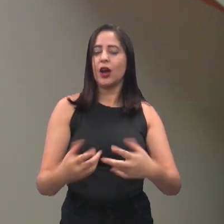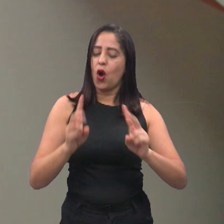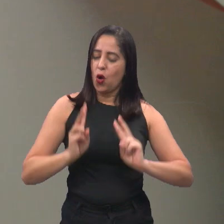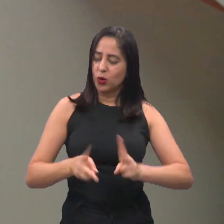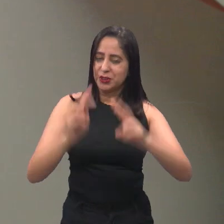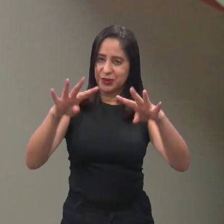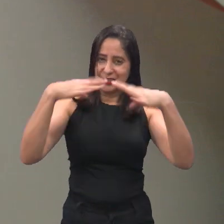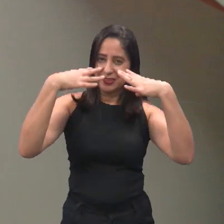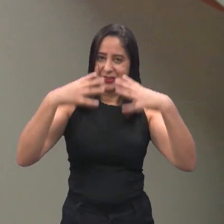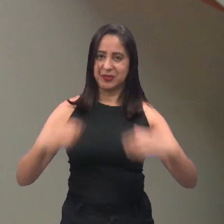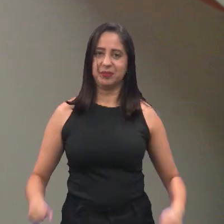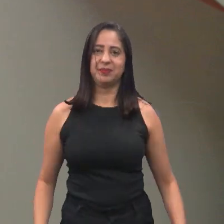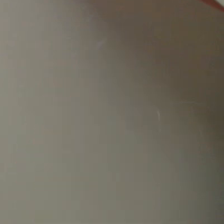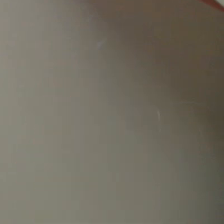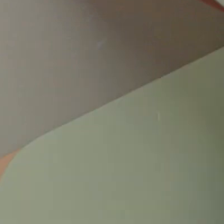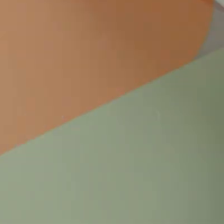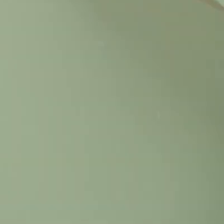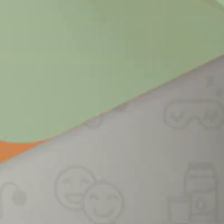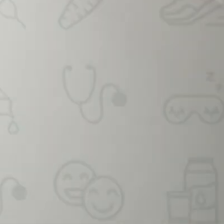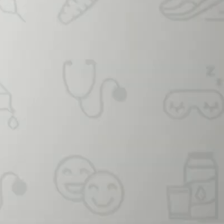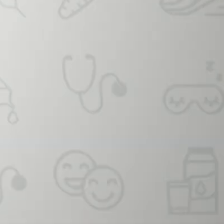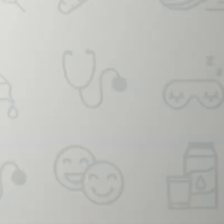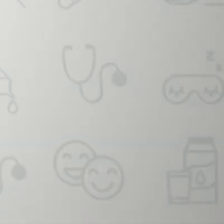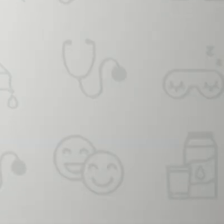nós já voltamos.